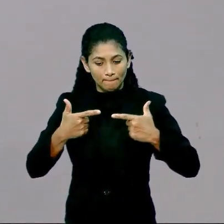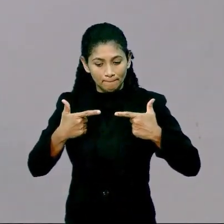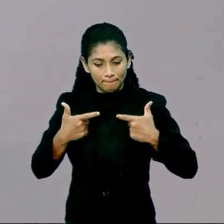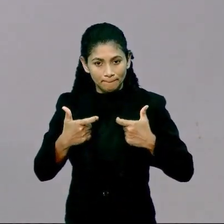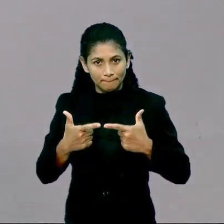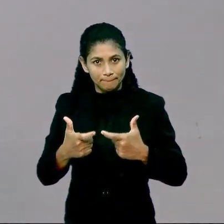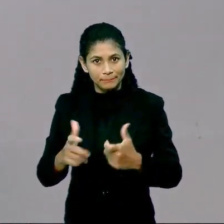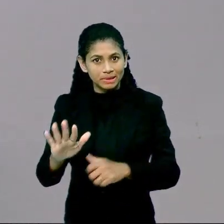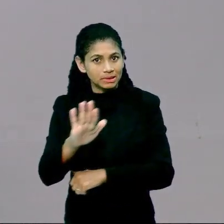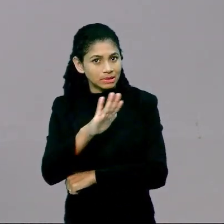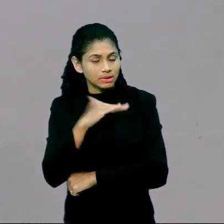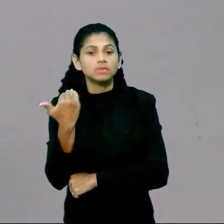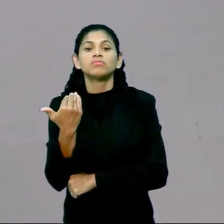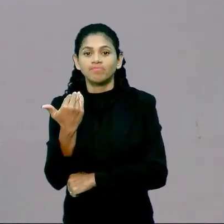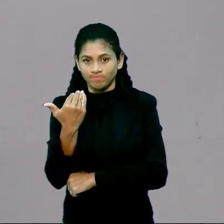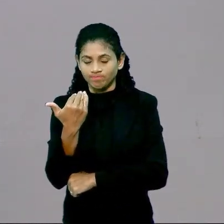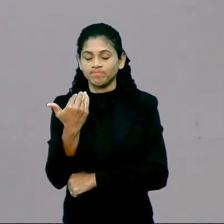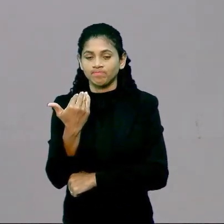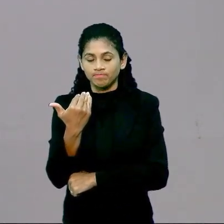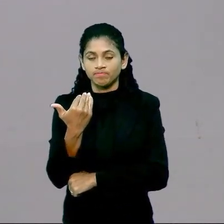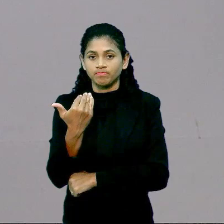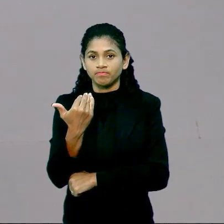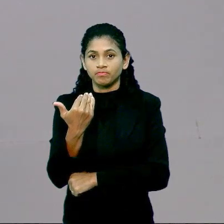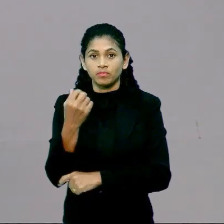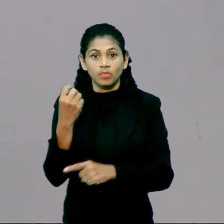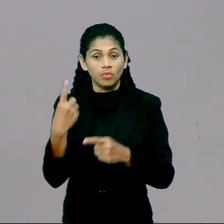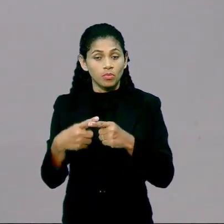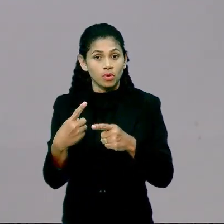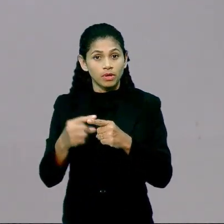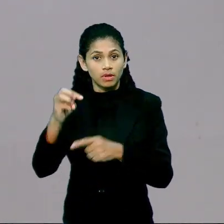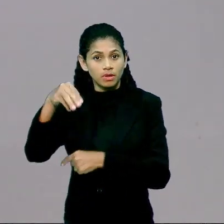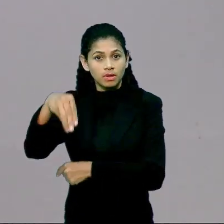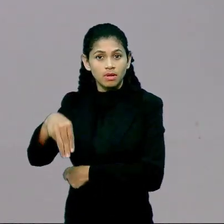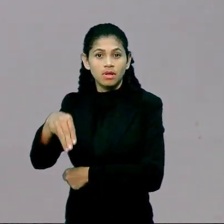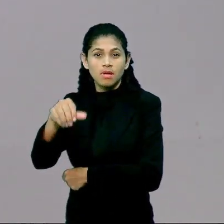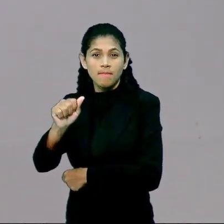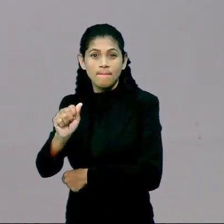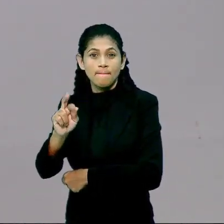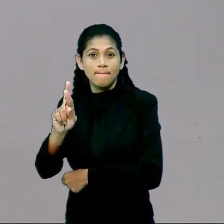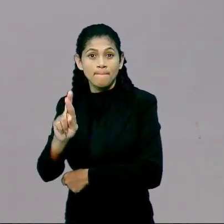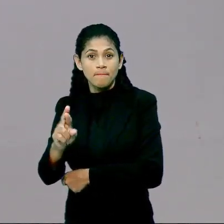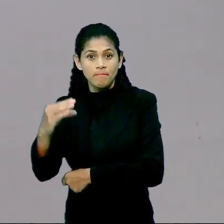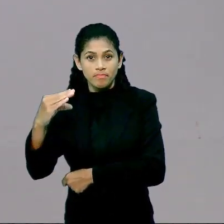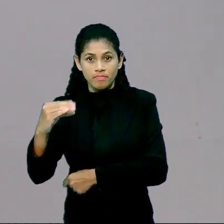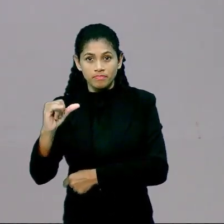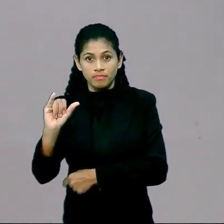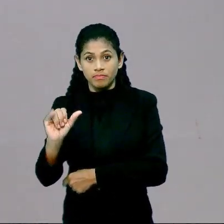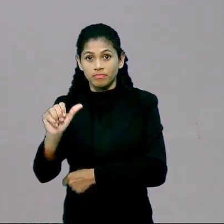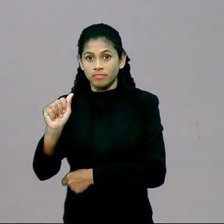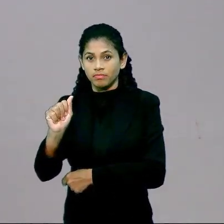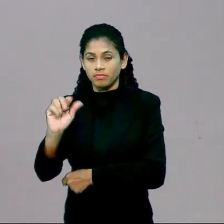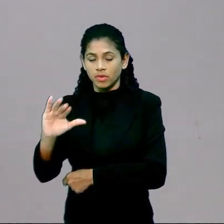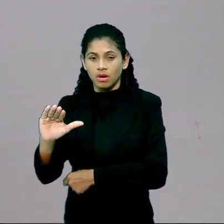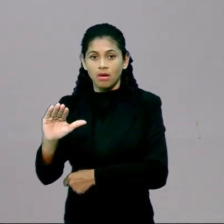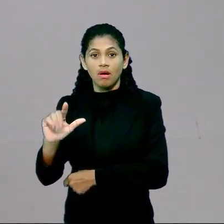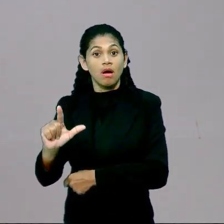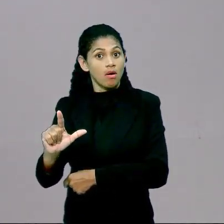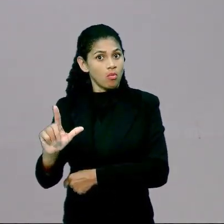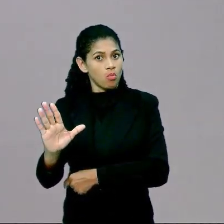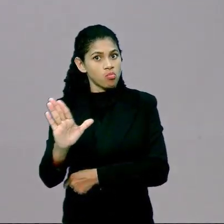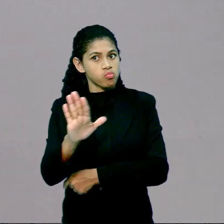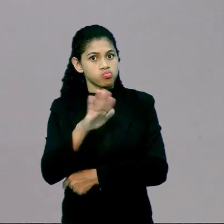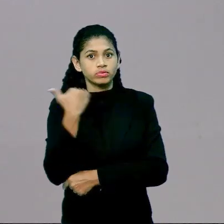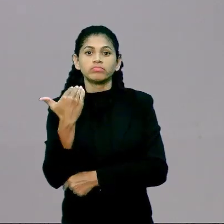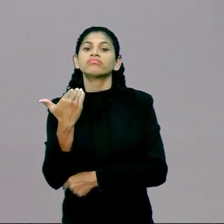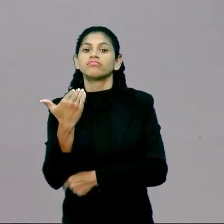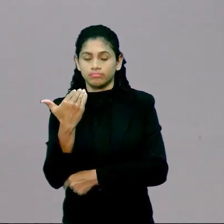ofensivo letal, fatal, porque é marcial. Marcial é realmente não é de marciano, não, é de fatal mesmo, morte e todo